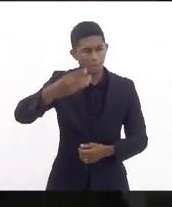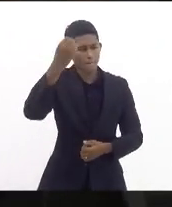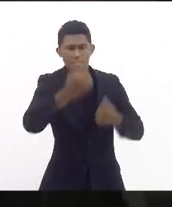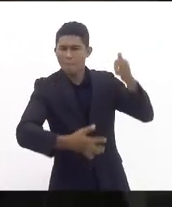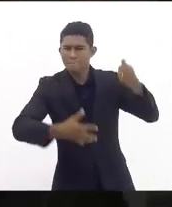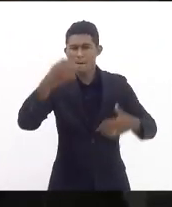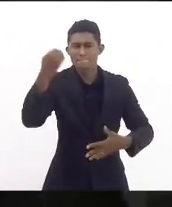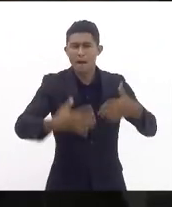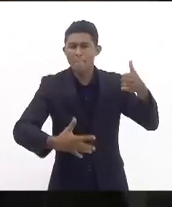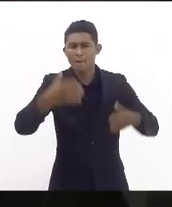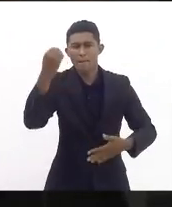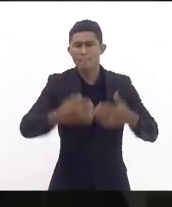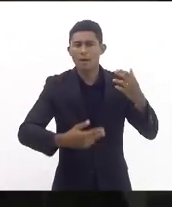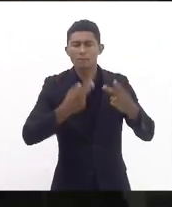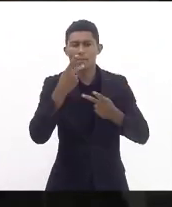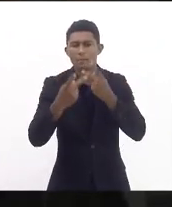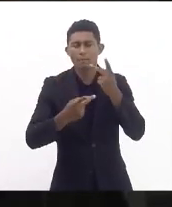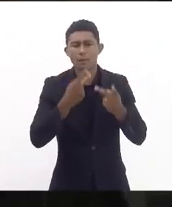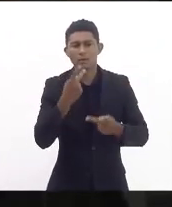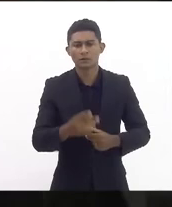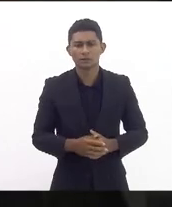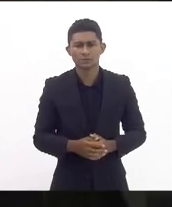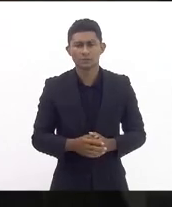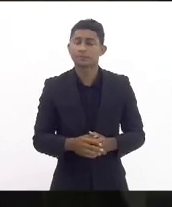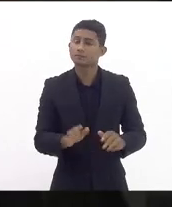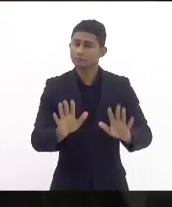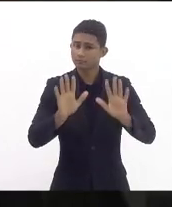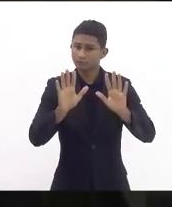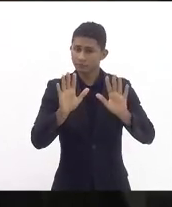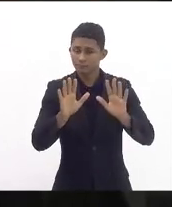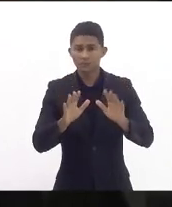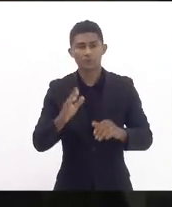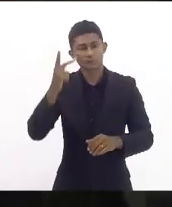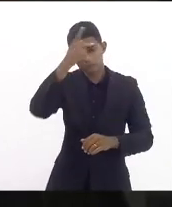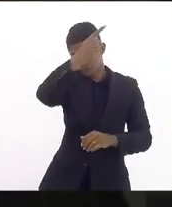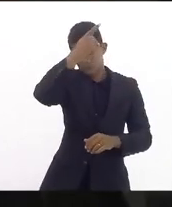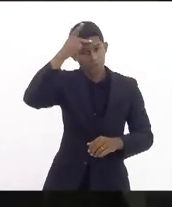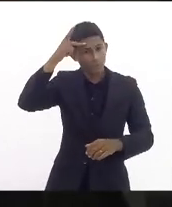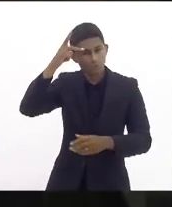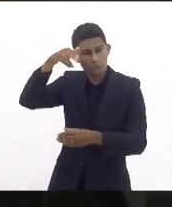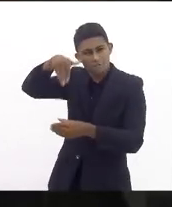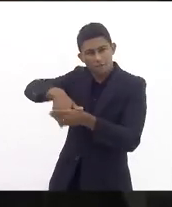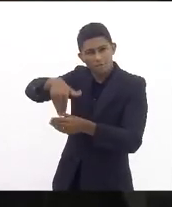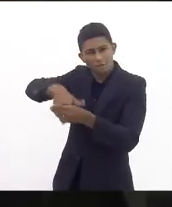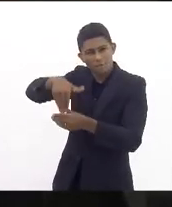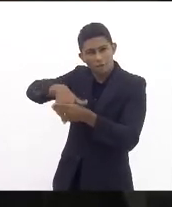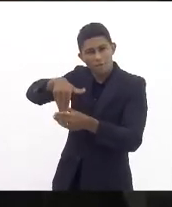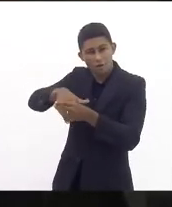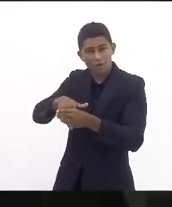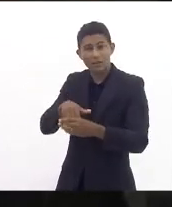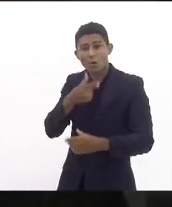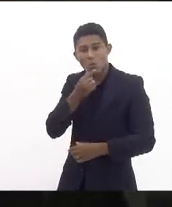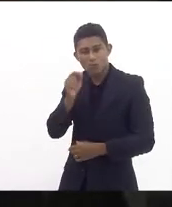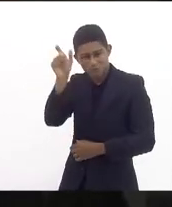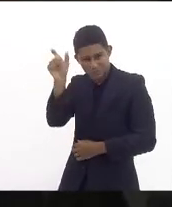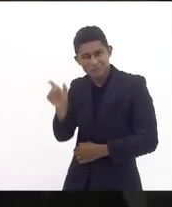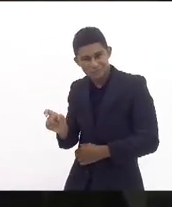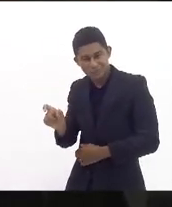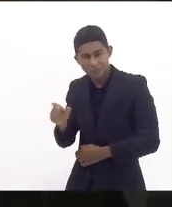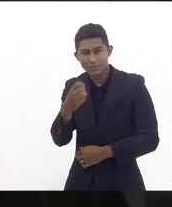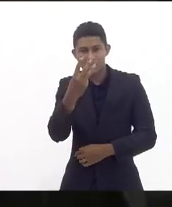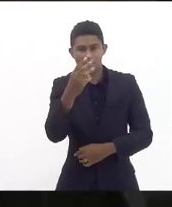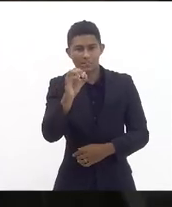é mas trinta por cento dos eleitores que votaram nele trinta por cento